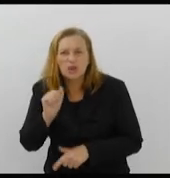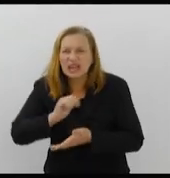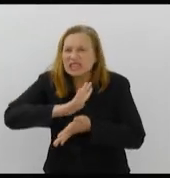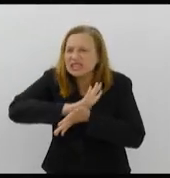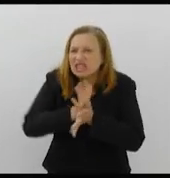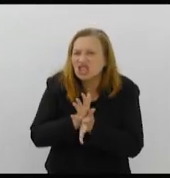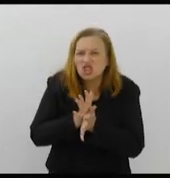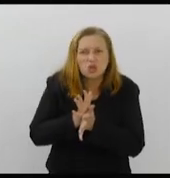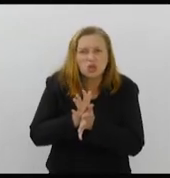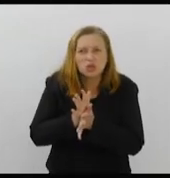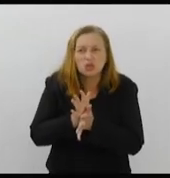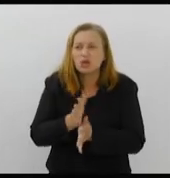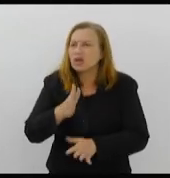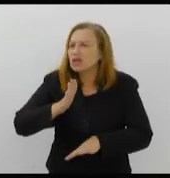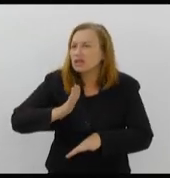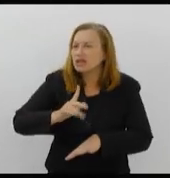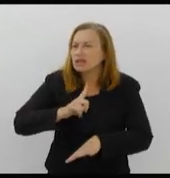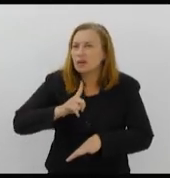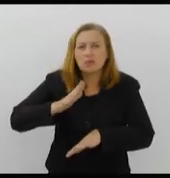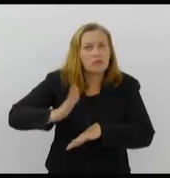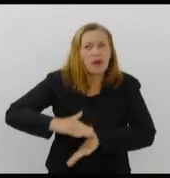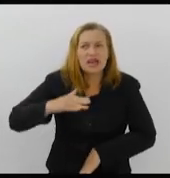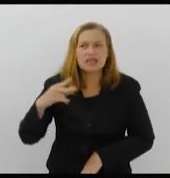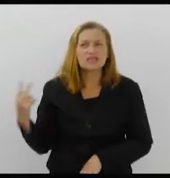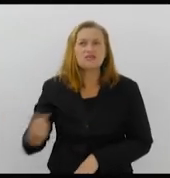destruindo aquilo que a gente tem de mais sagrado,